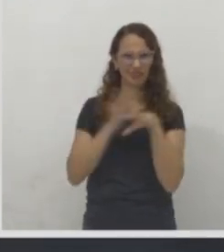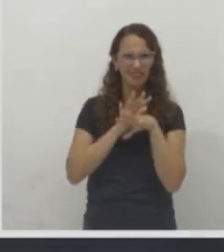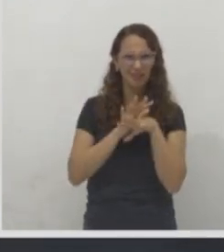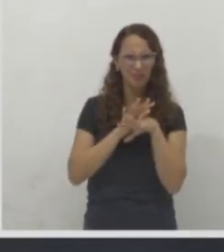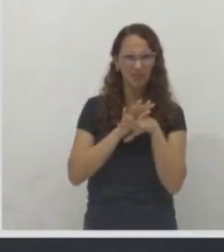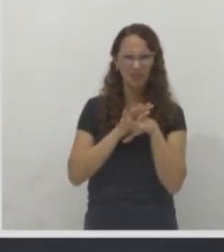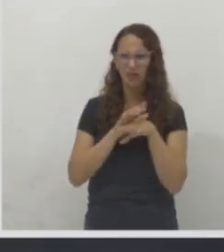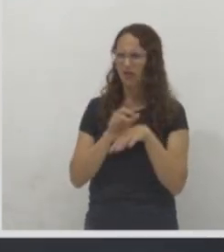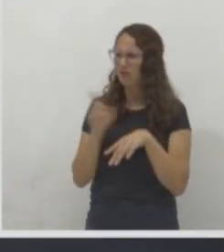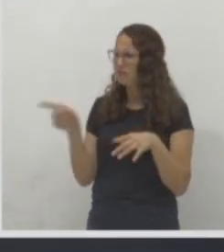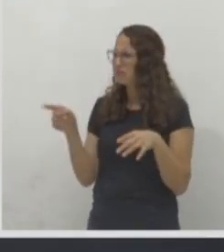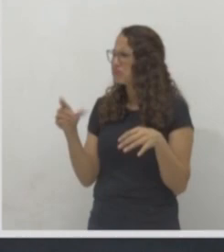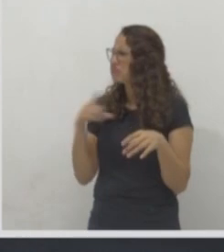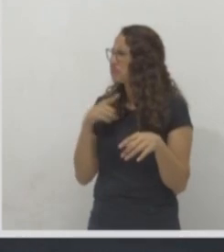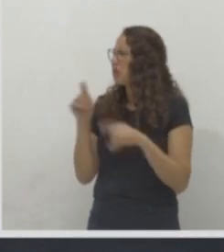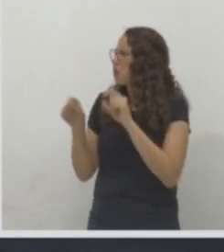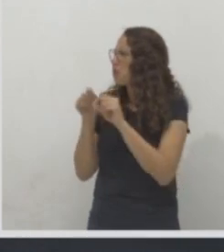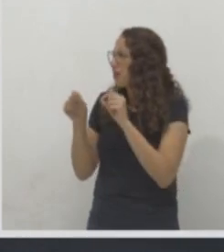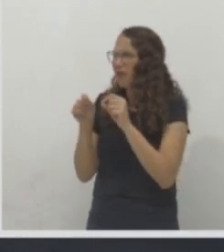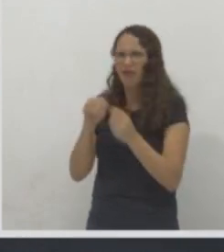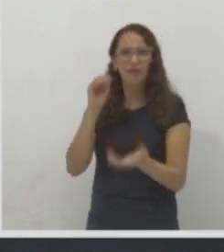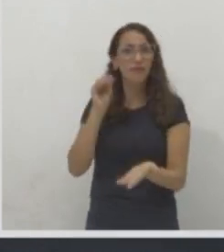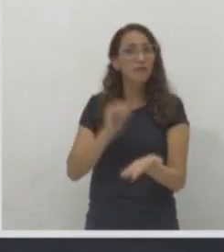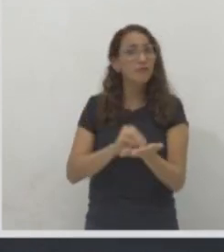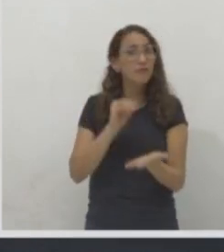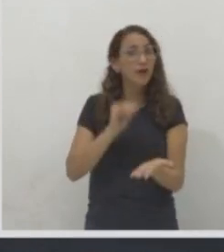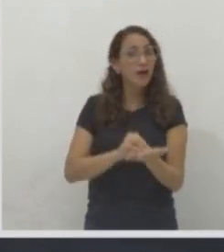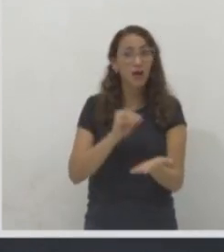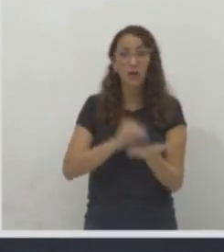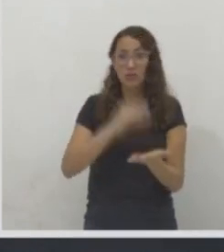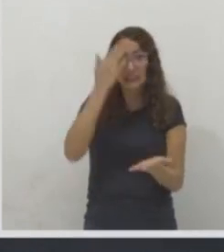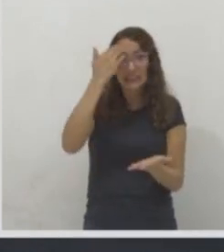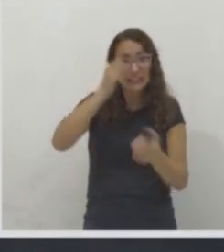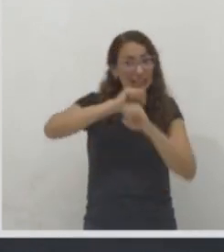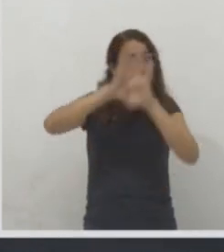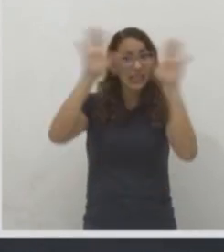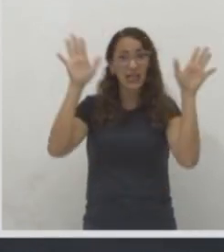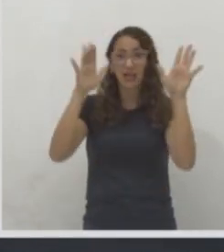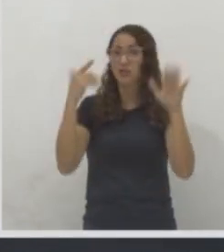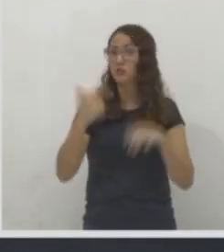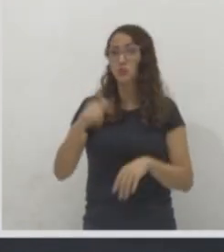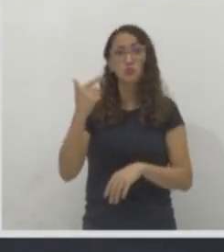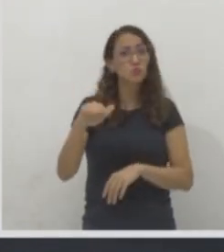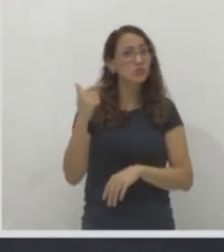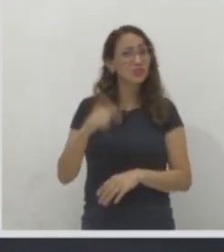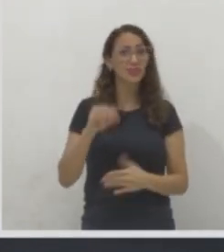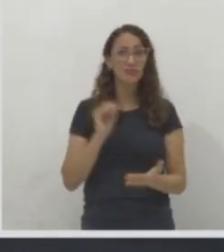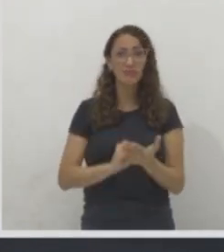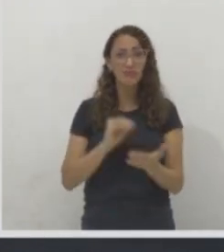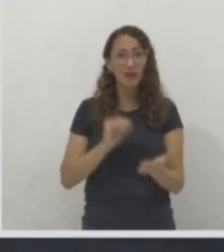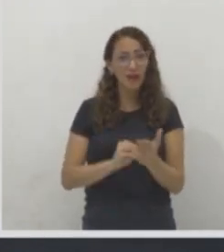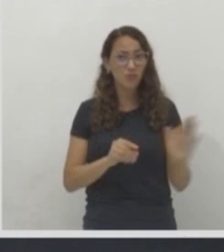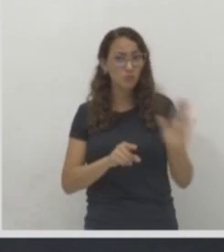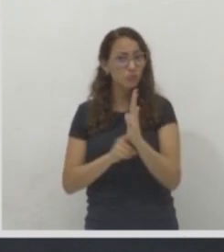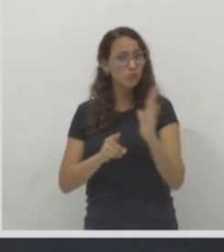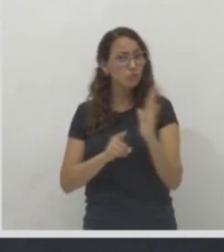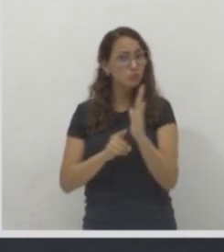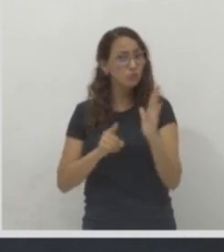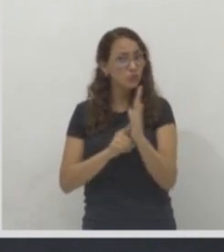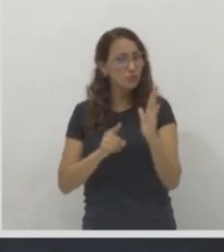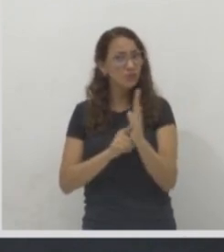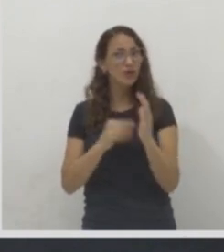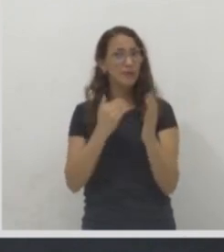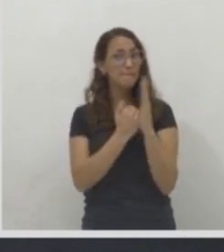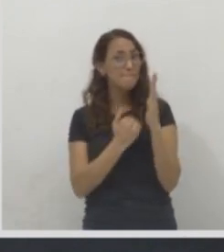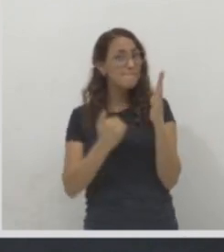quê? Falta um complemento, não é isso? Se eu paro aí, bairro do Marco tem. Está faltando um complemento para se